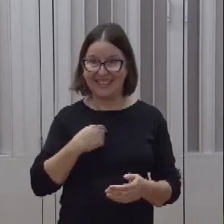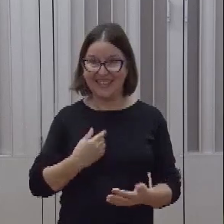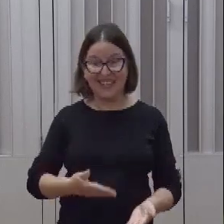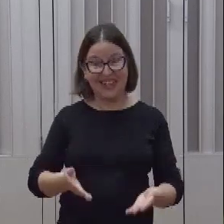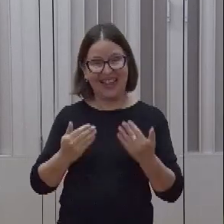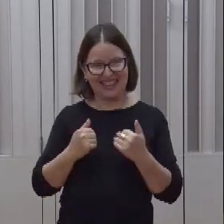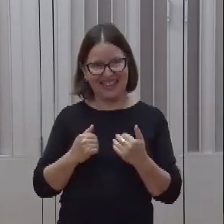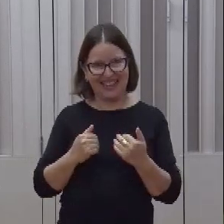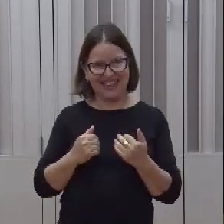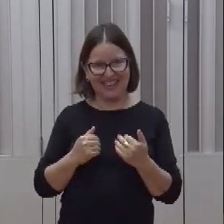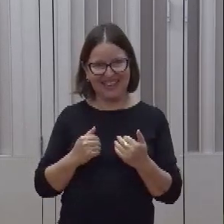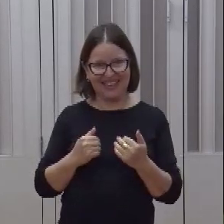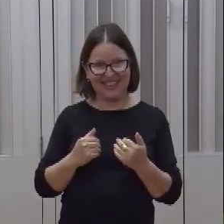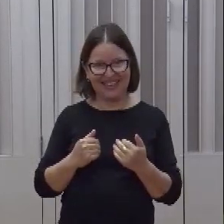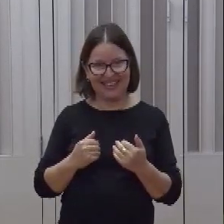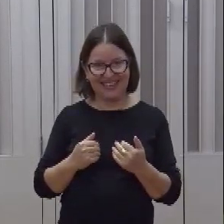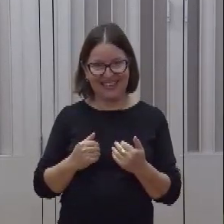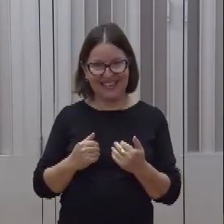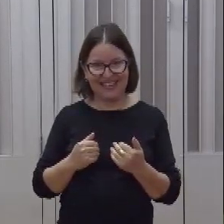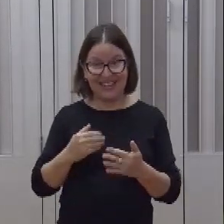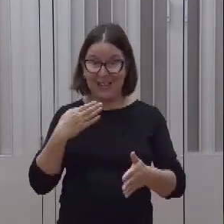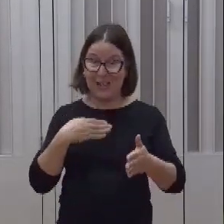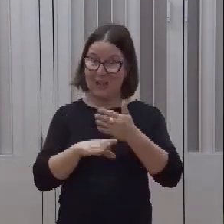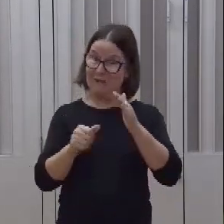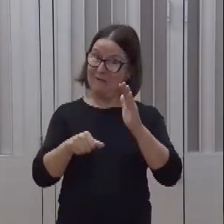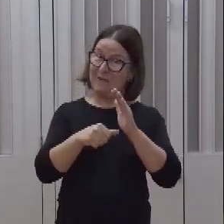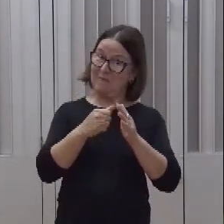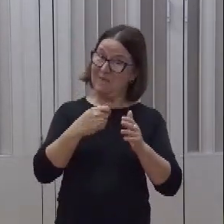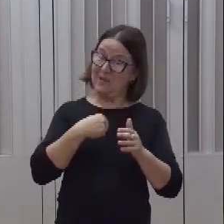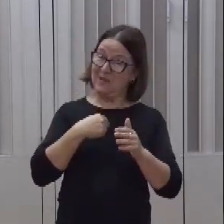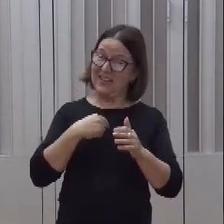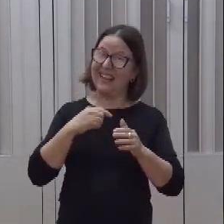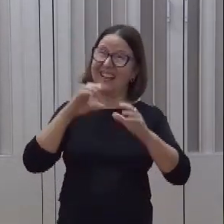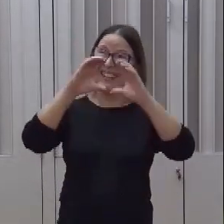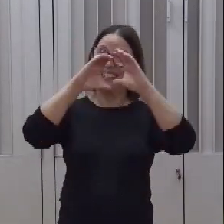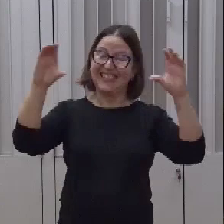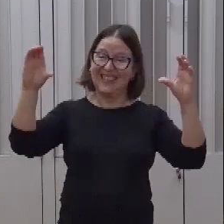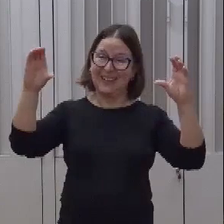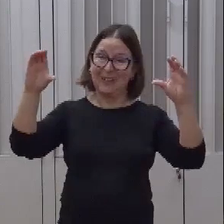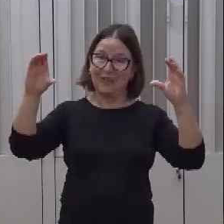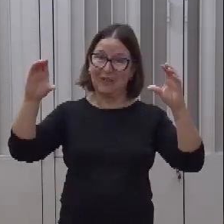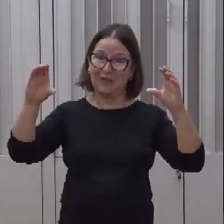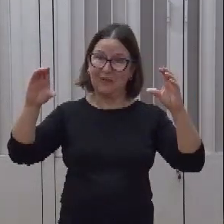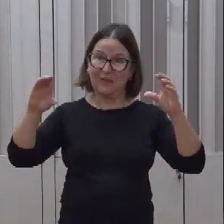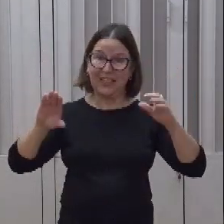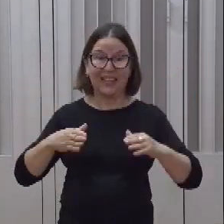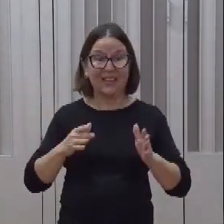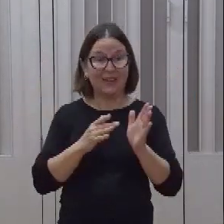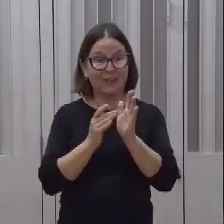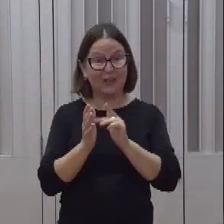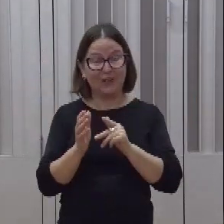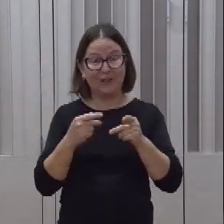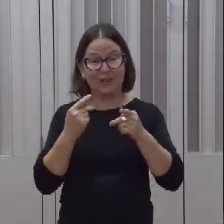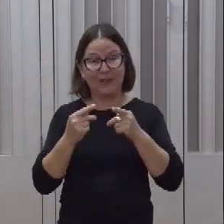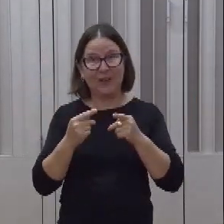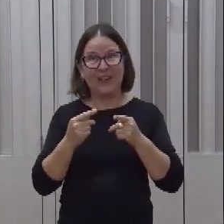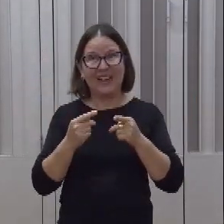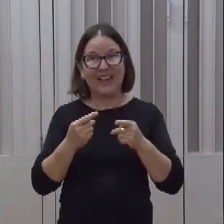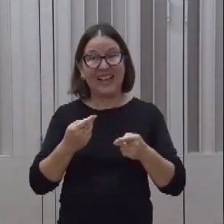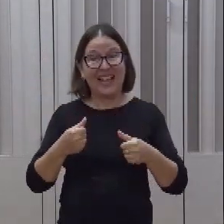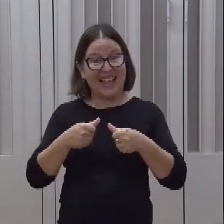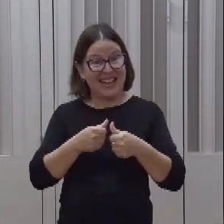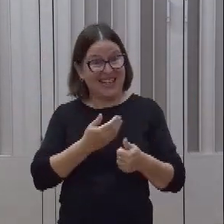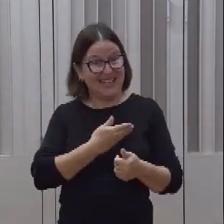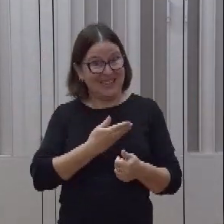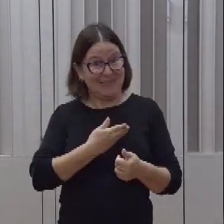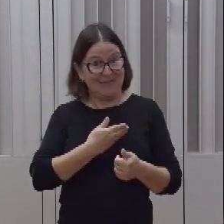e que chegaram primeiro do que eu lá no céu, segundo Jesus, eles vão me receber nas mansões